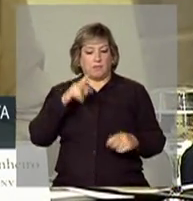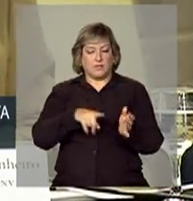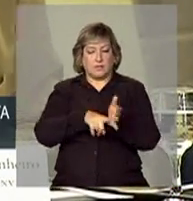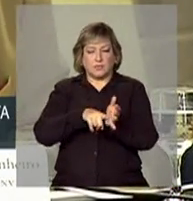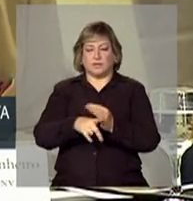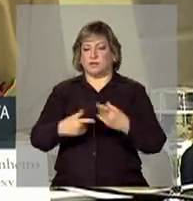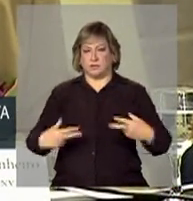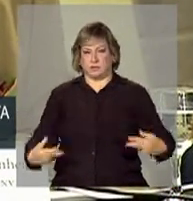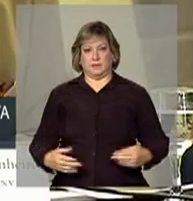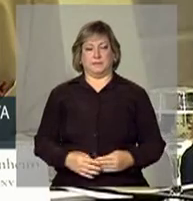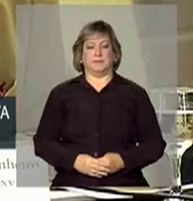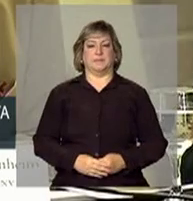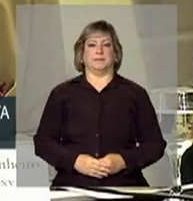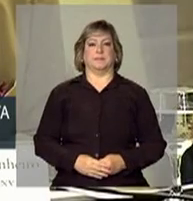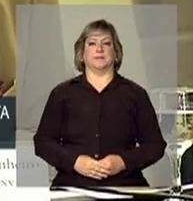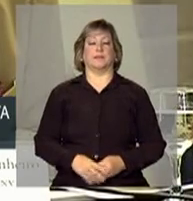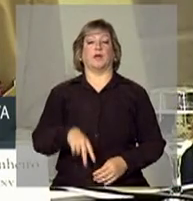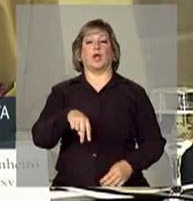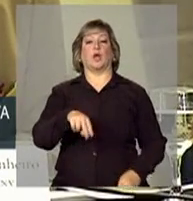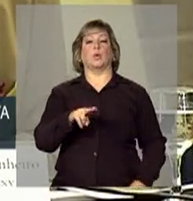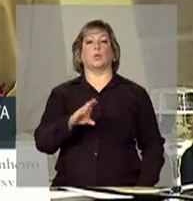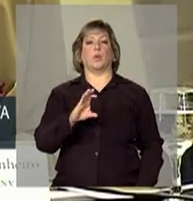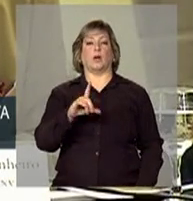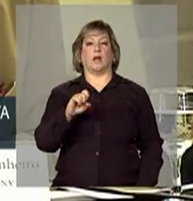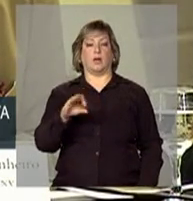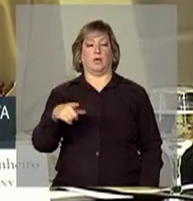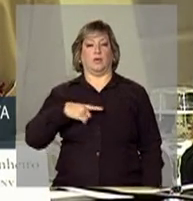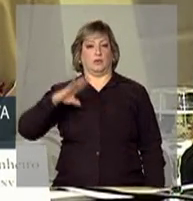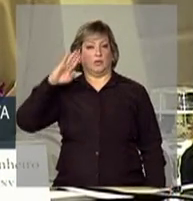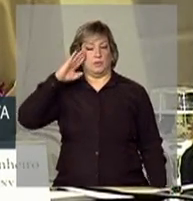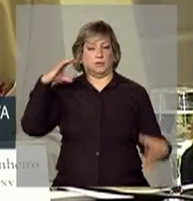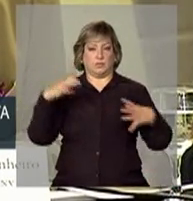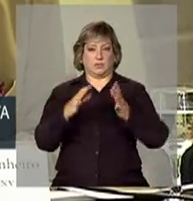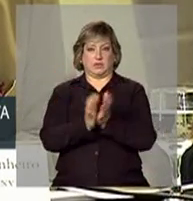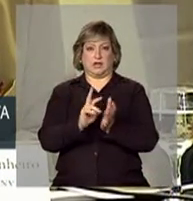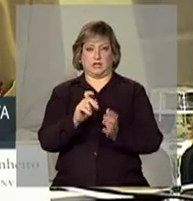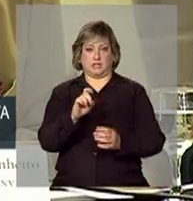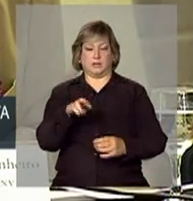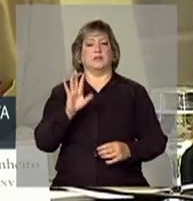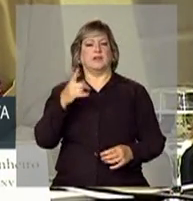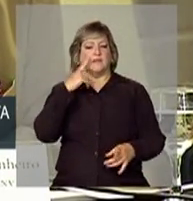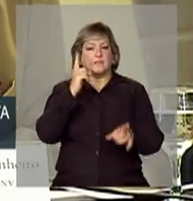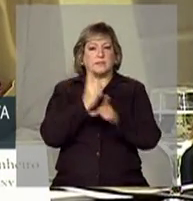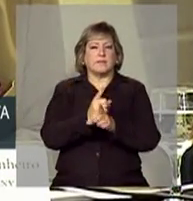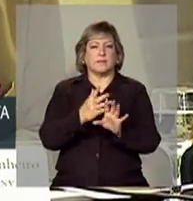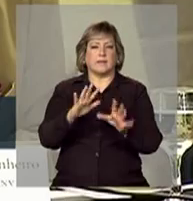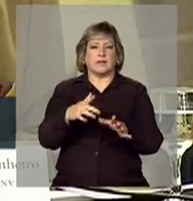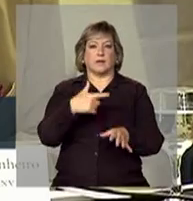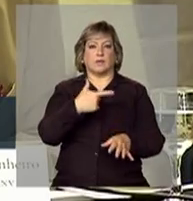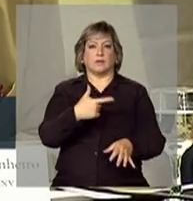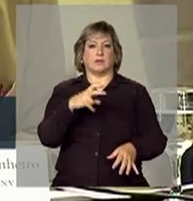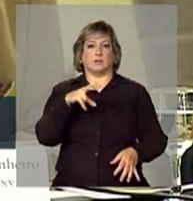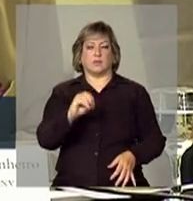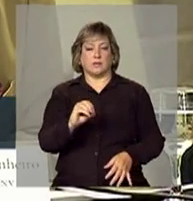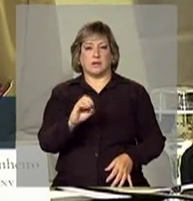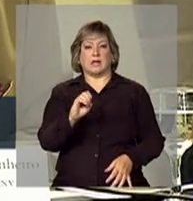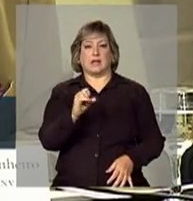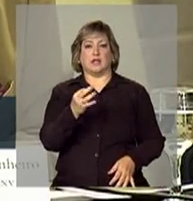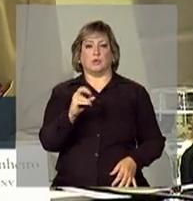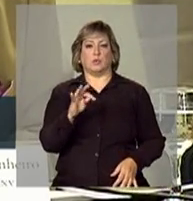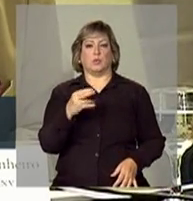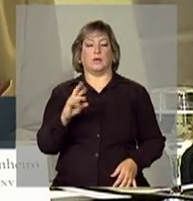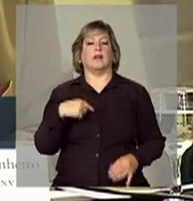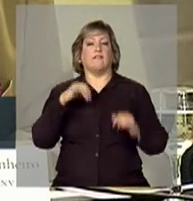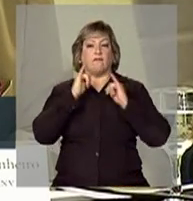etc. O núcleo dos acervos do regime militar do Arquivo Nacional já identificou aproximadamente 250 estruturas de